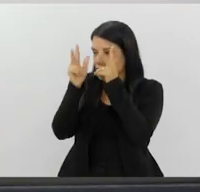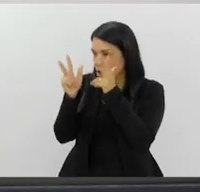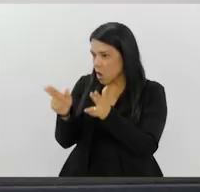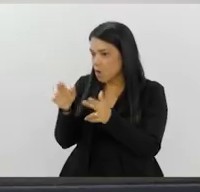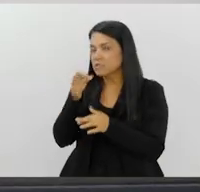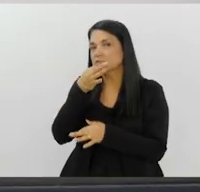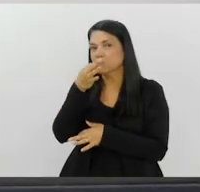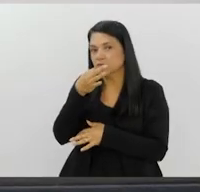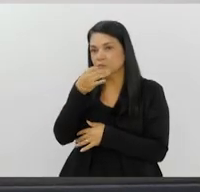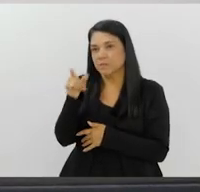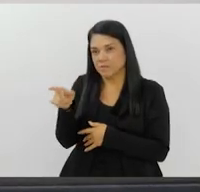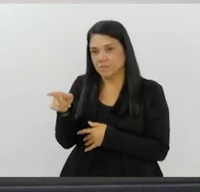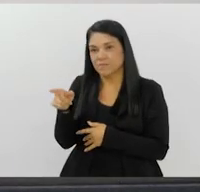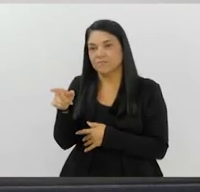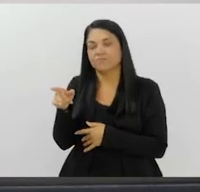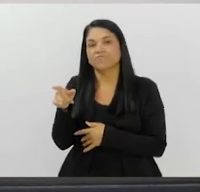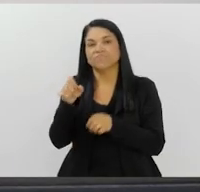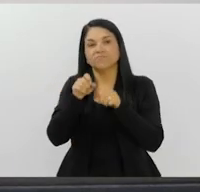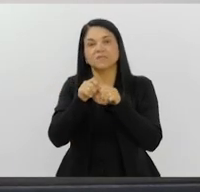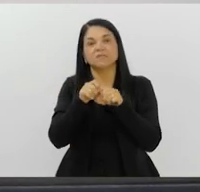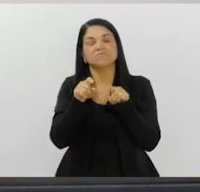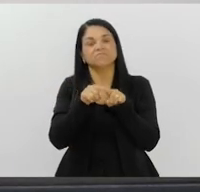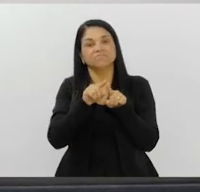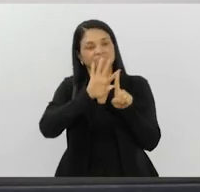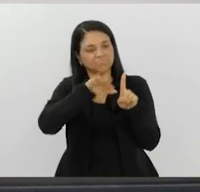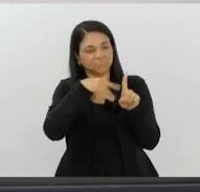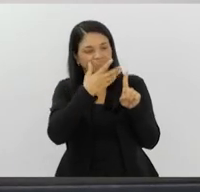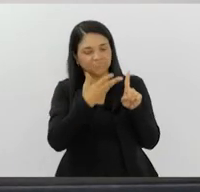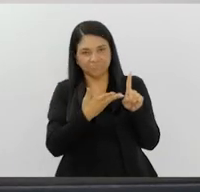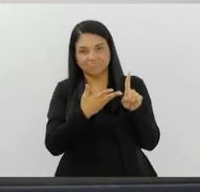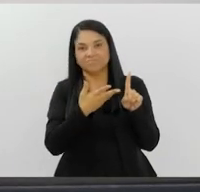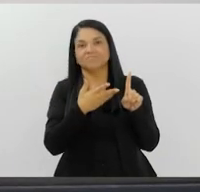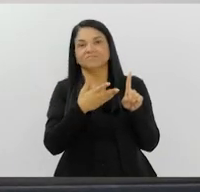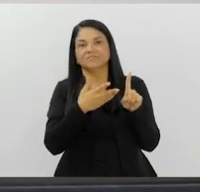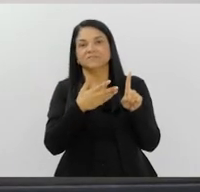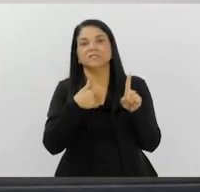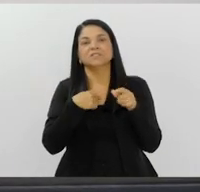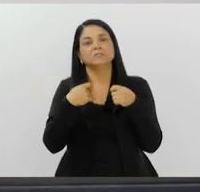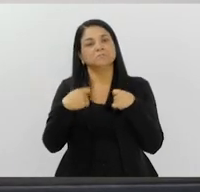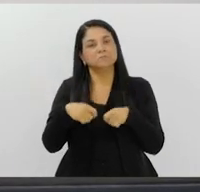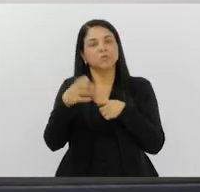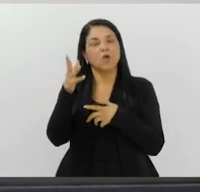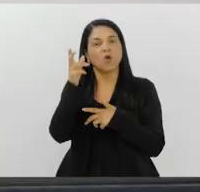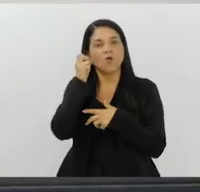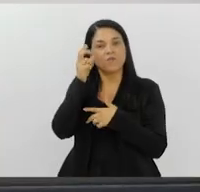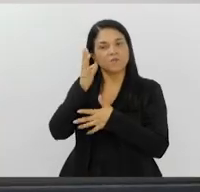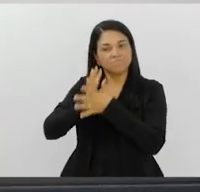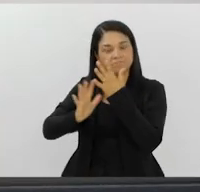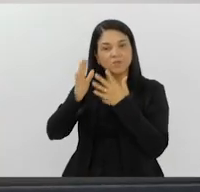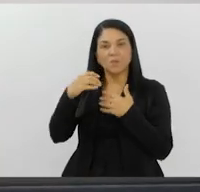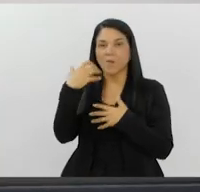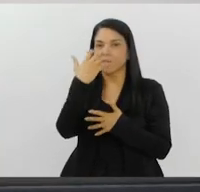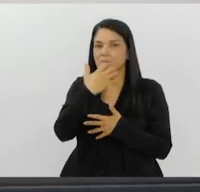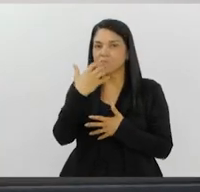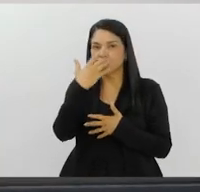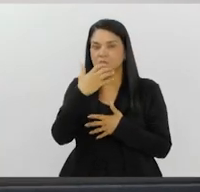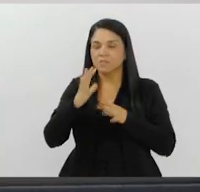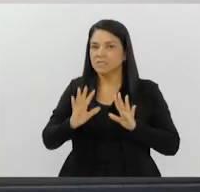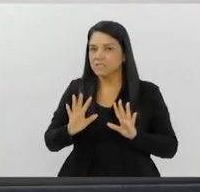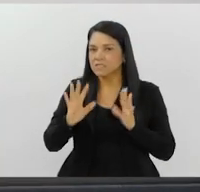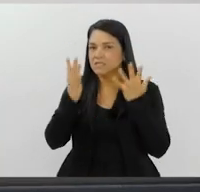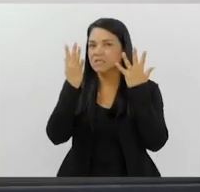fazer isso da forma mais Ampla espero que possamos ouvir e cantar uma música que celebrizou